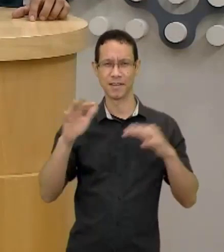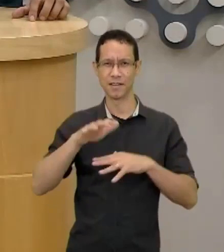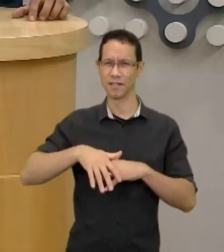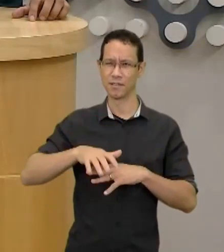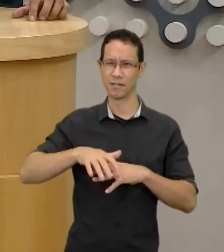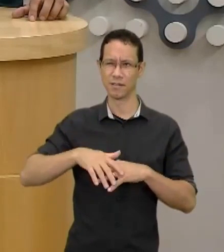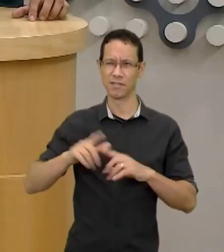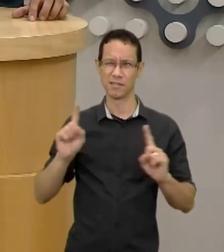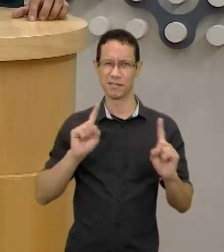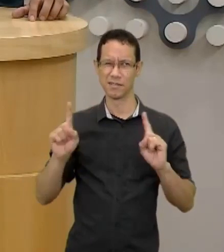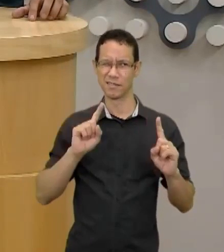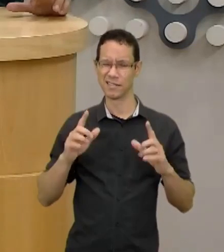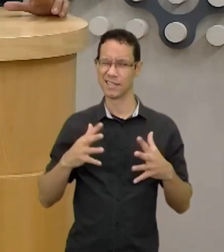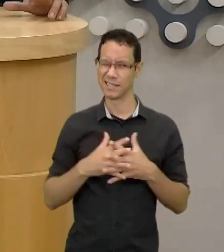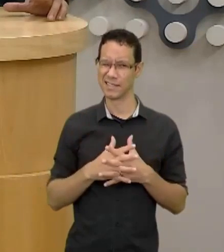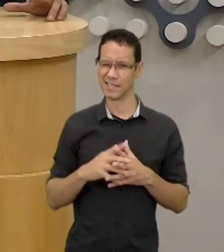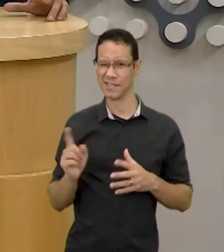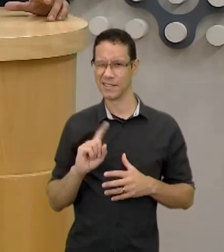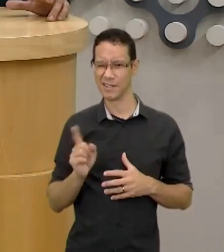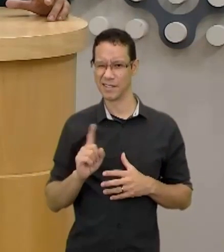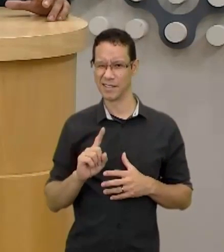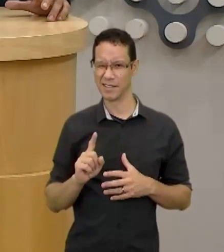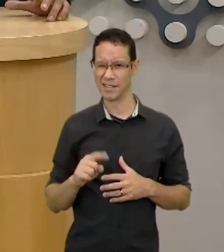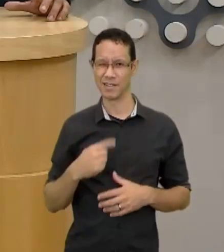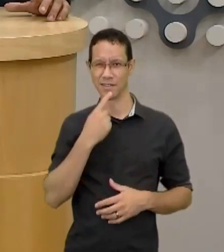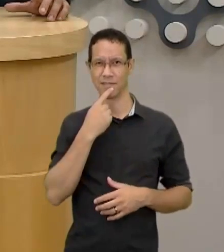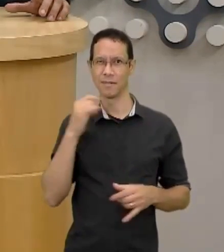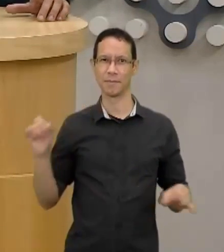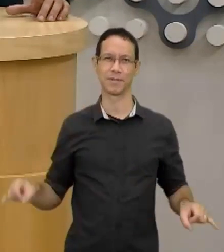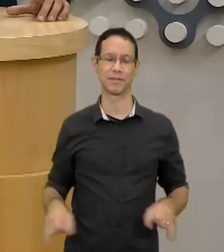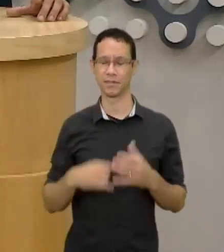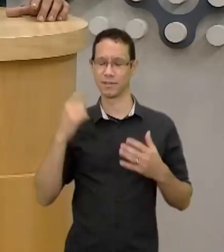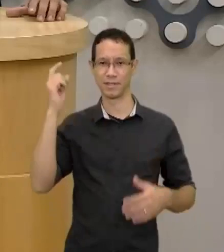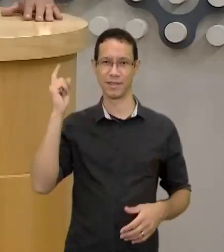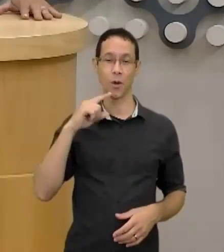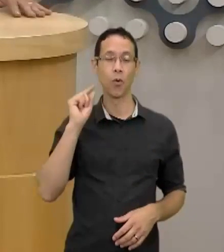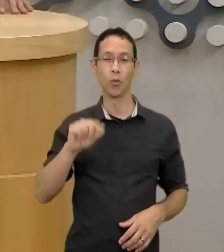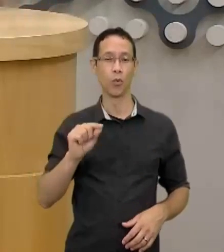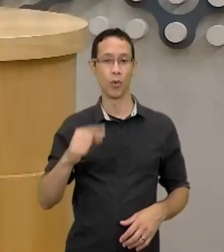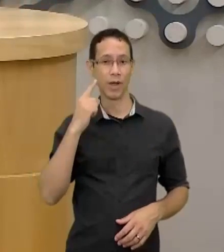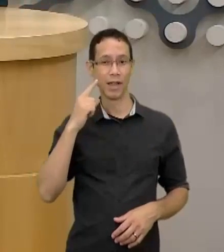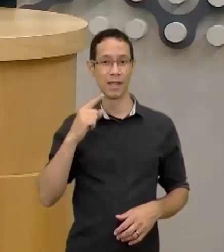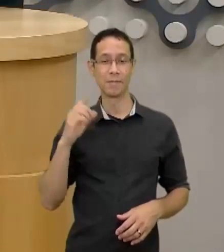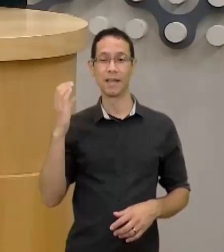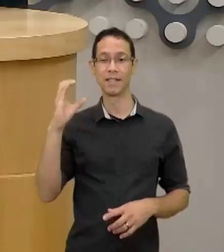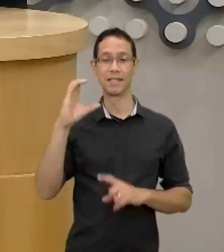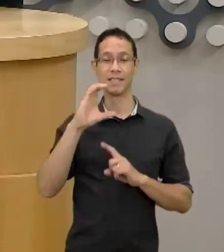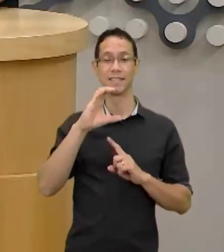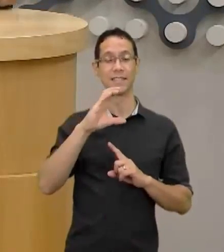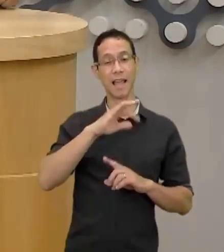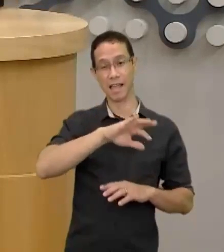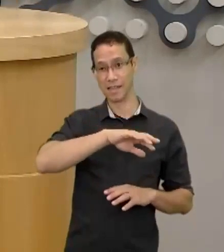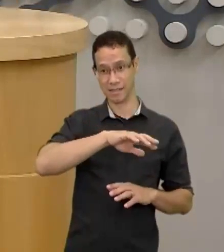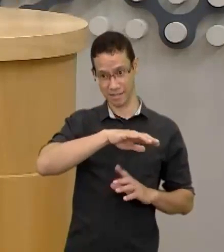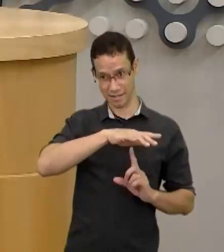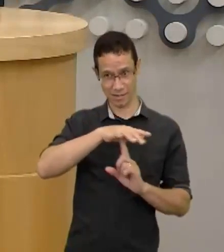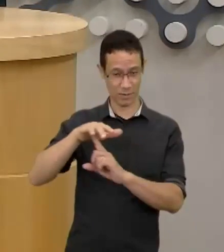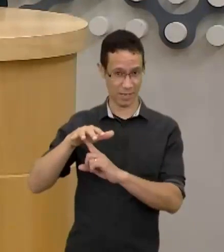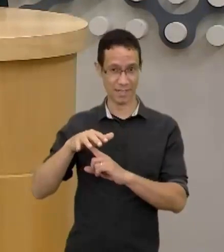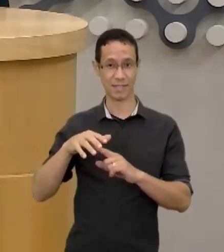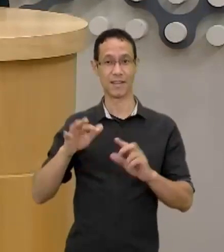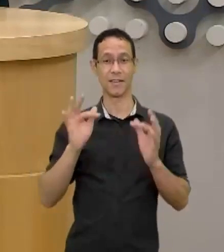fiquei na dúvida de falar besteira. Eu falei besteira agora falando isso que eu pensei. Mas tudo bem. Então, ciências da natureza, física, química e